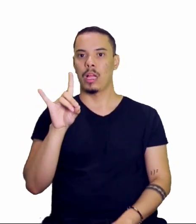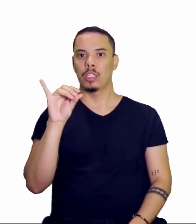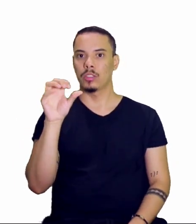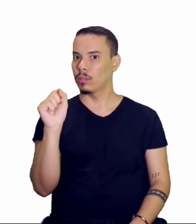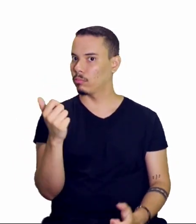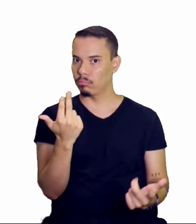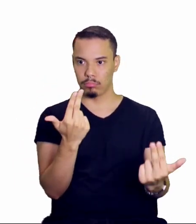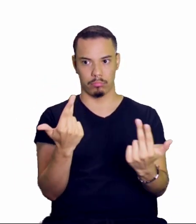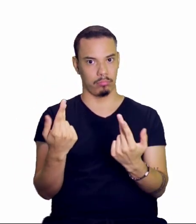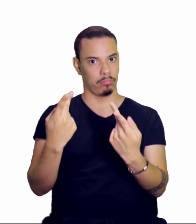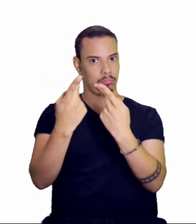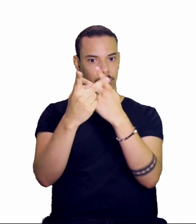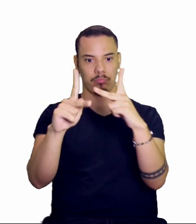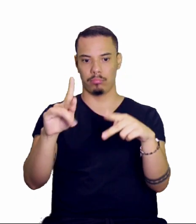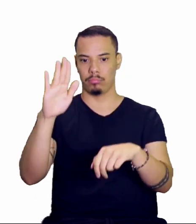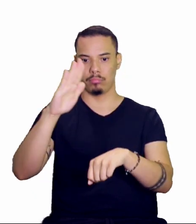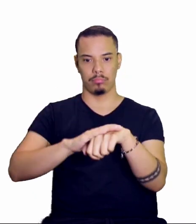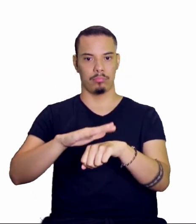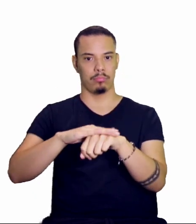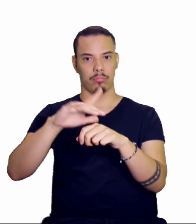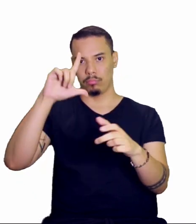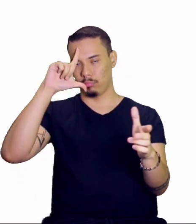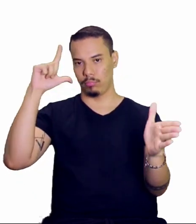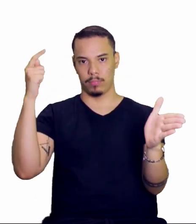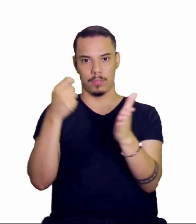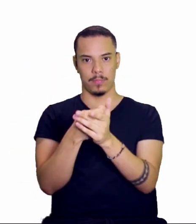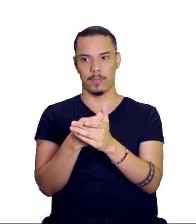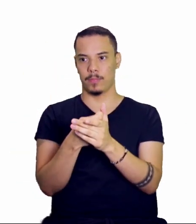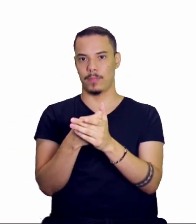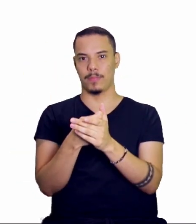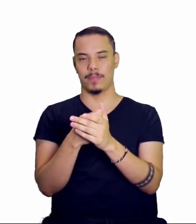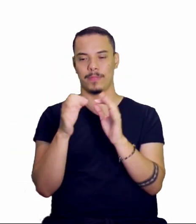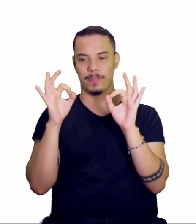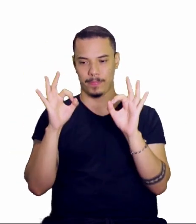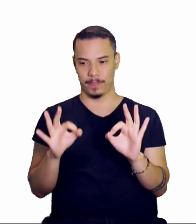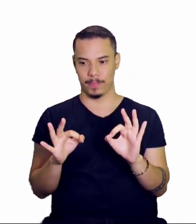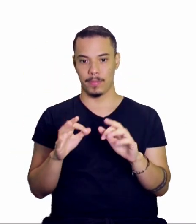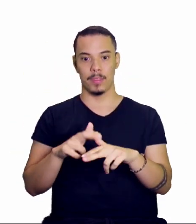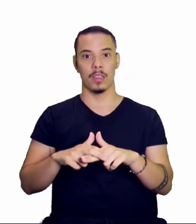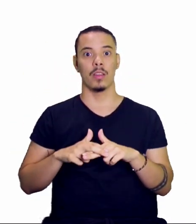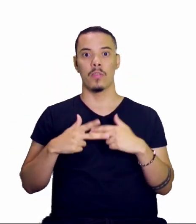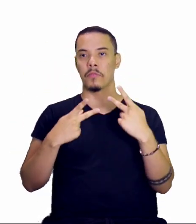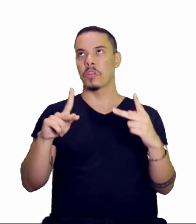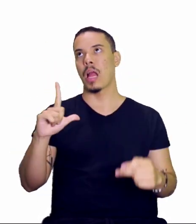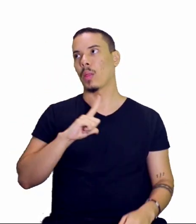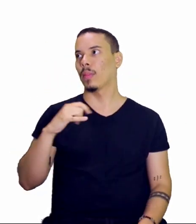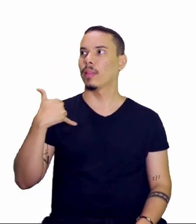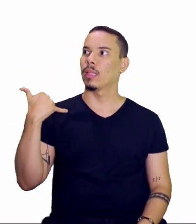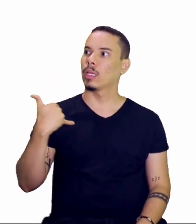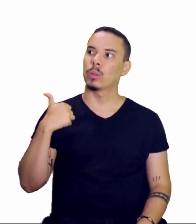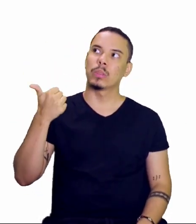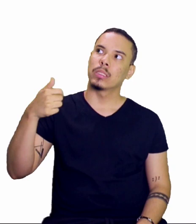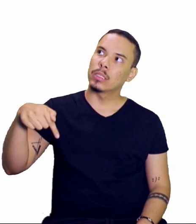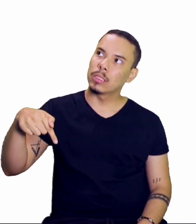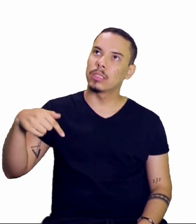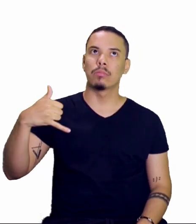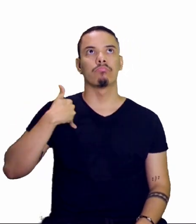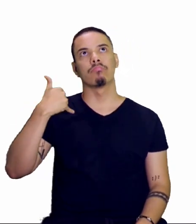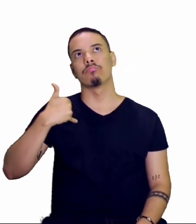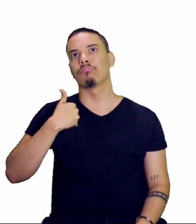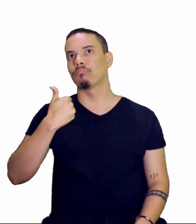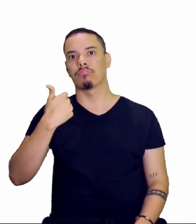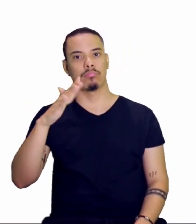coisa. Se vai quiser, ser mais né? exato. Aí já é com você. Então, você aí que tem 17 anos, então você vai pegar